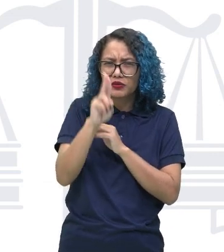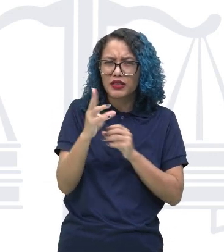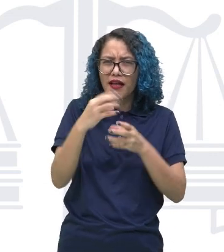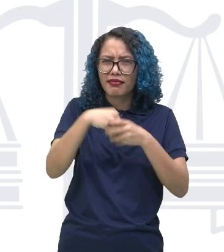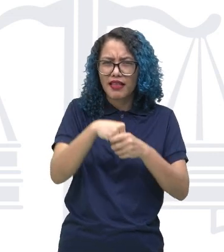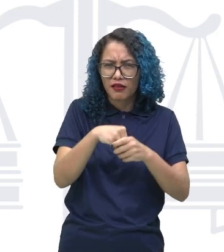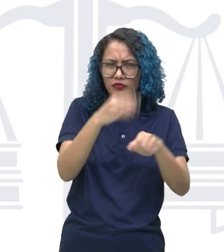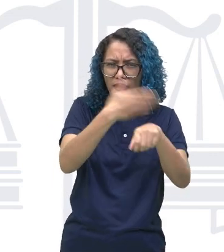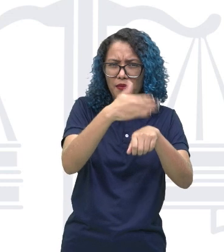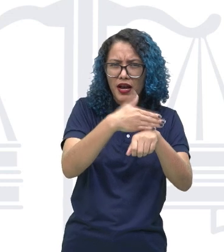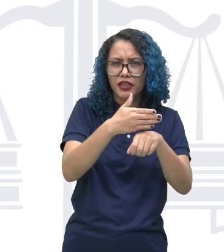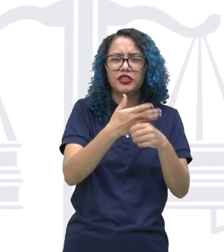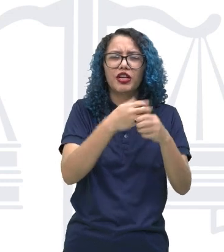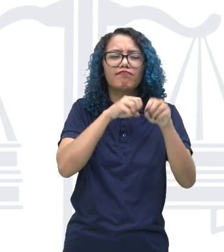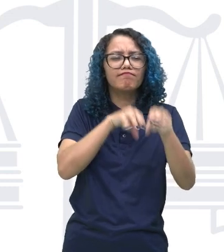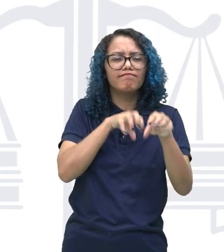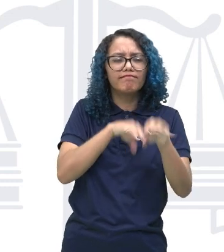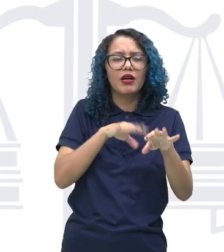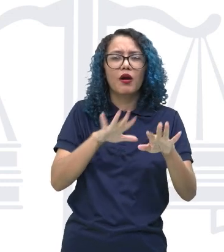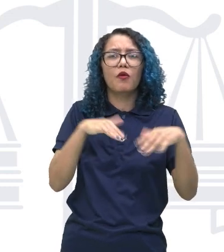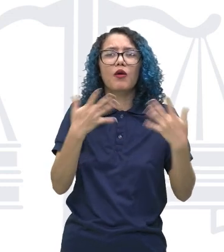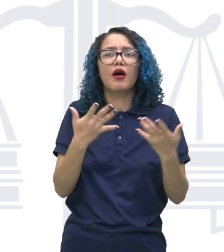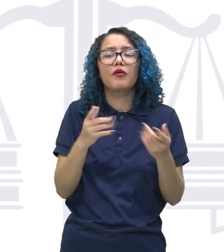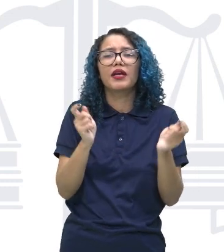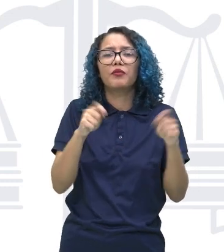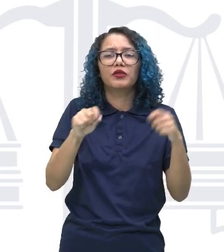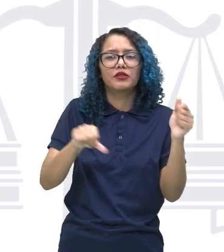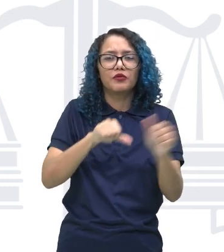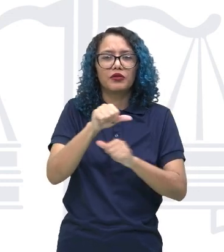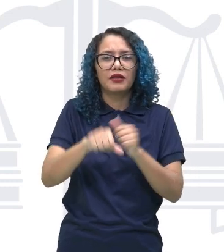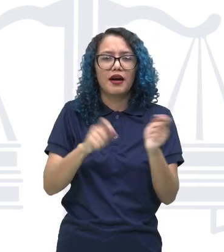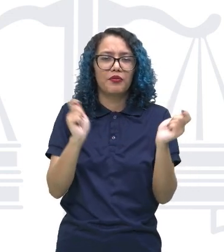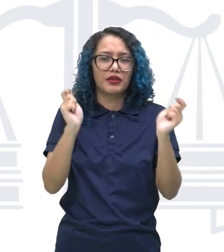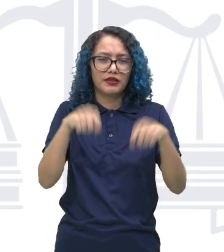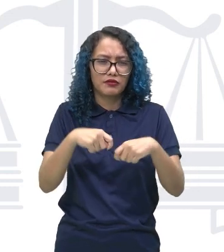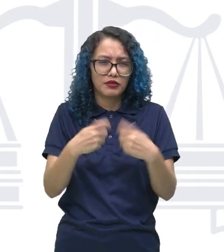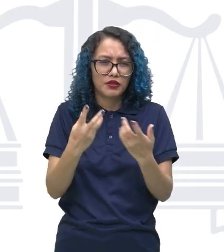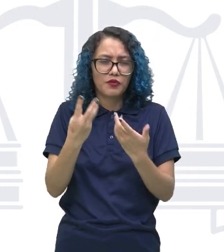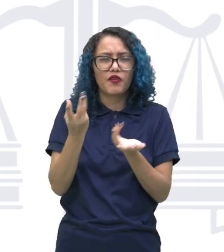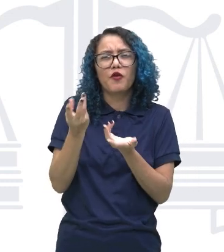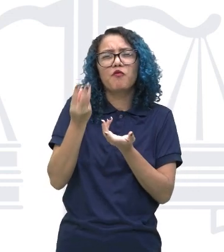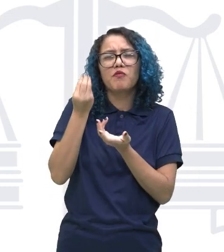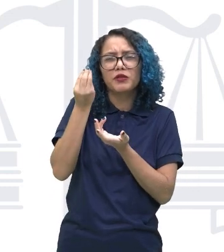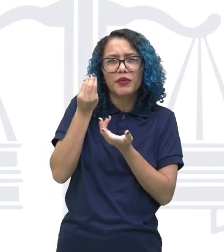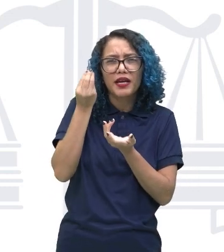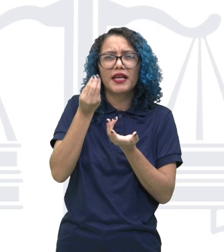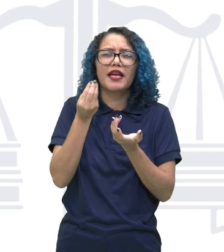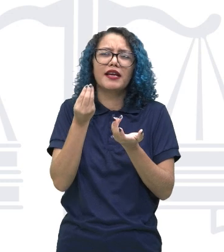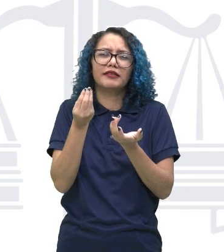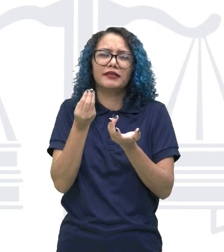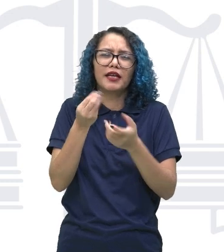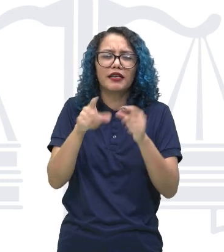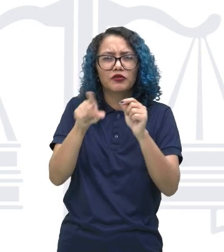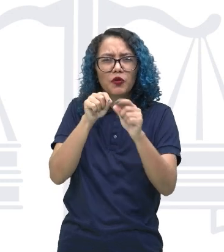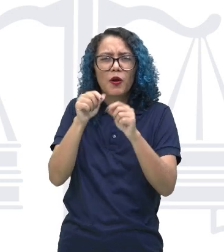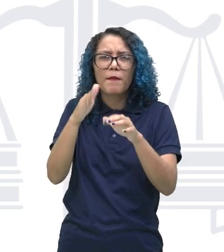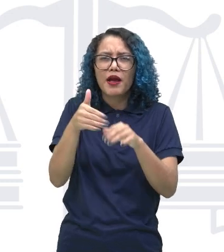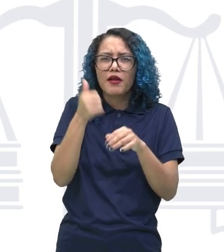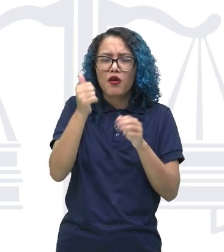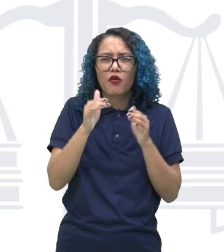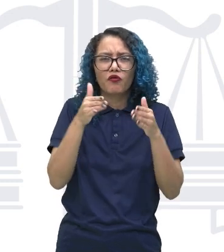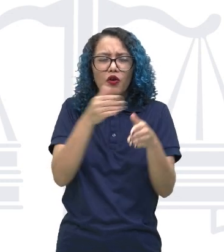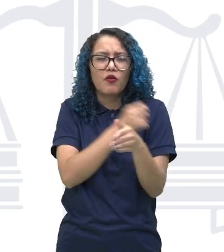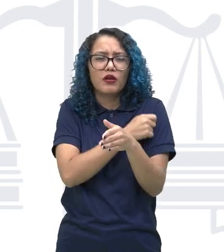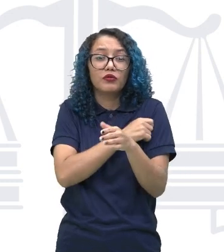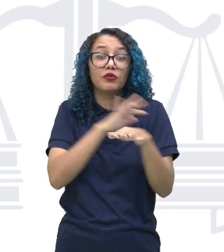docente? O que você poderia mudar para oferecer um percurso melhor aos seus estudantes? Deixo aqui essas palavras de reflexão,